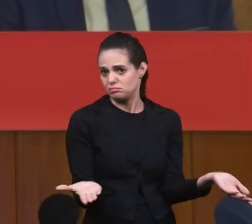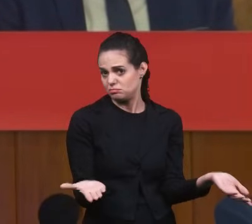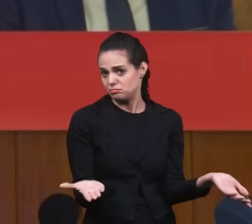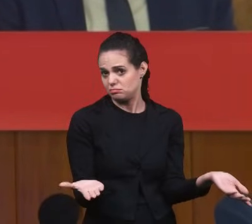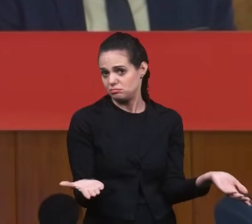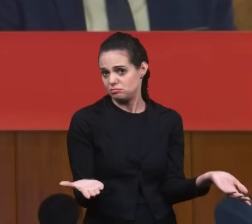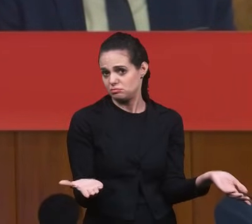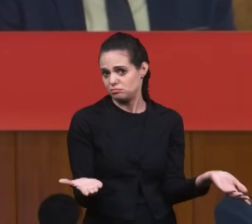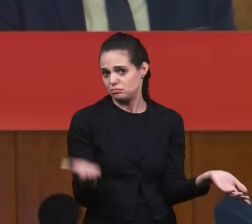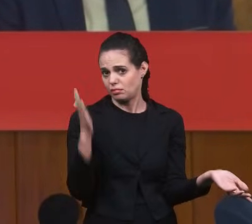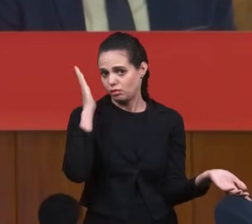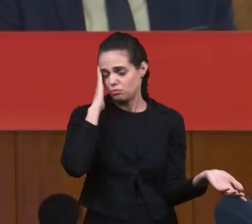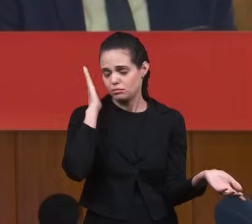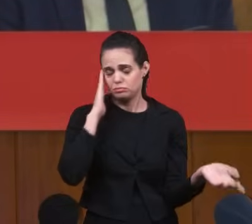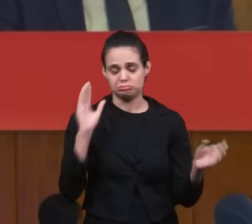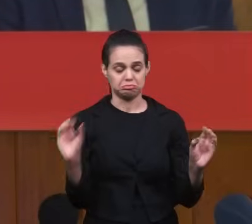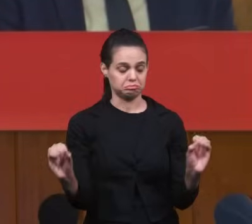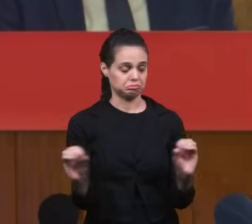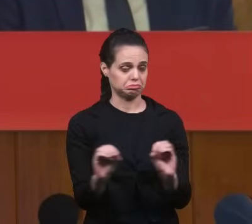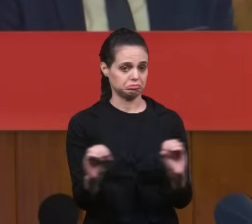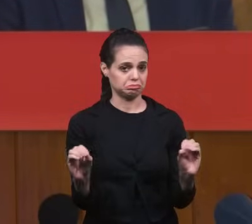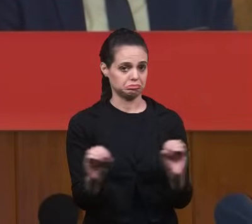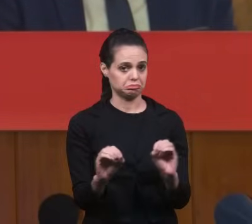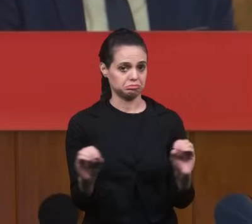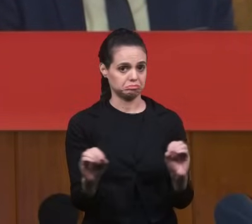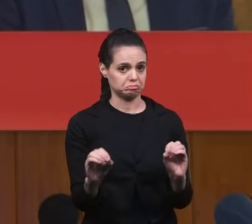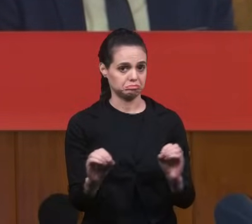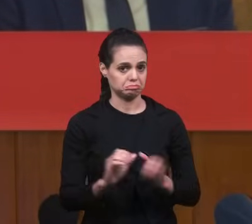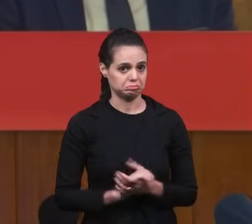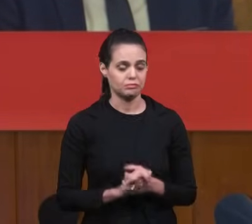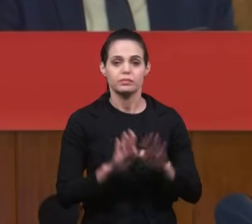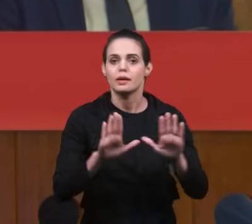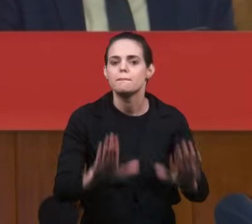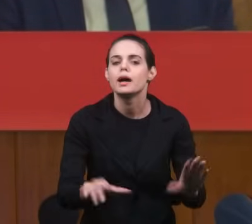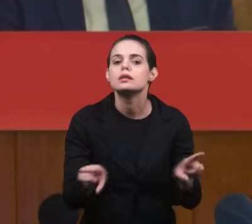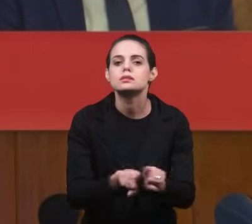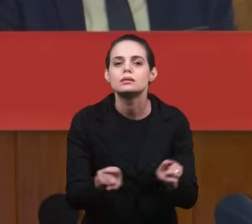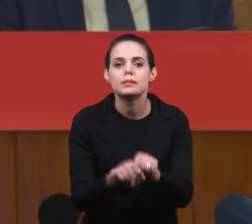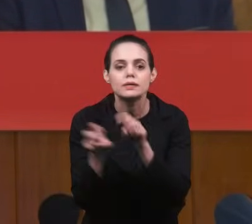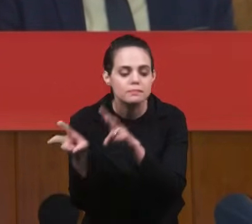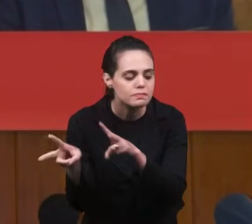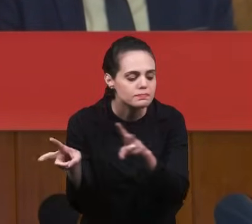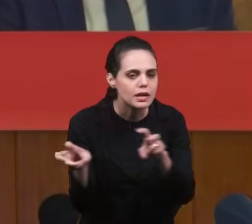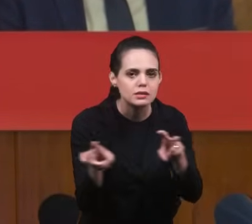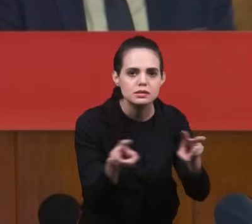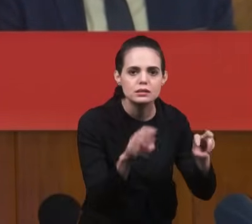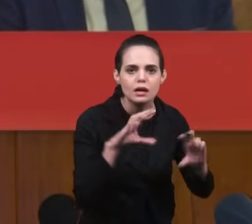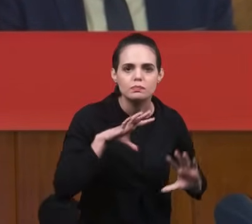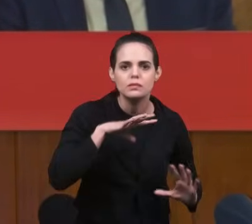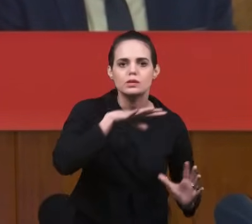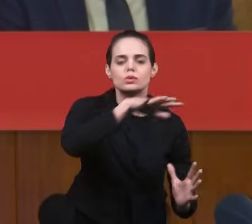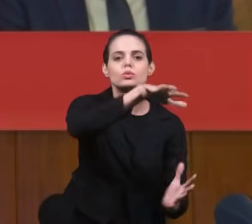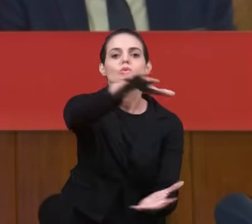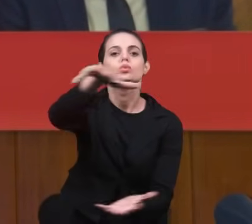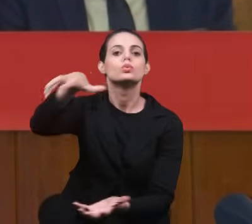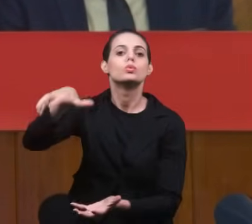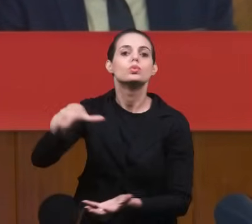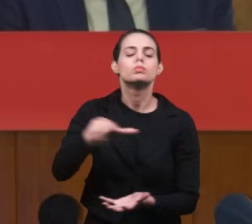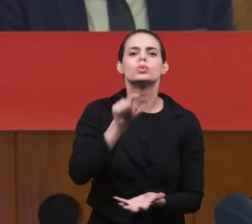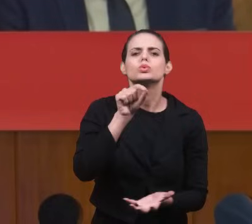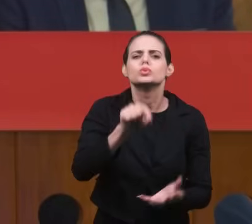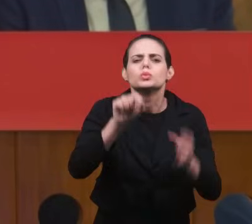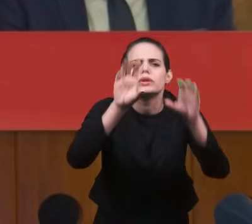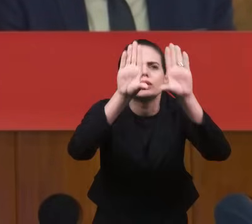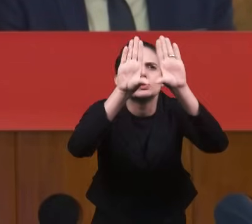quê. Mas também se percebe que há sobre o mundo como se fosse uma nuvem